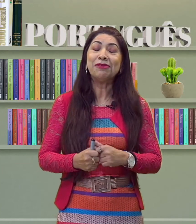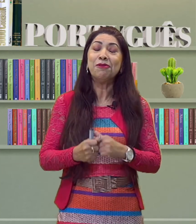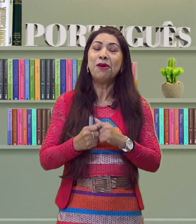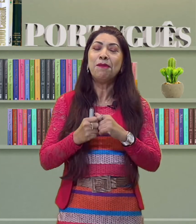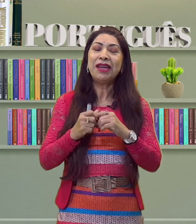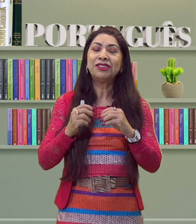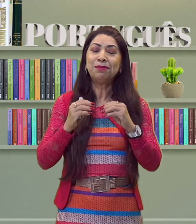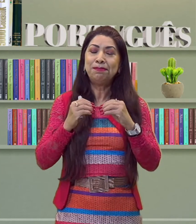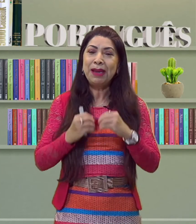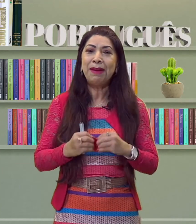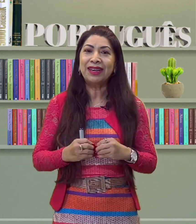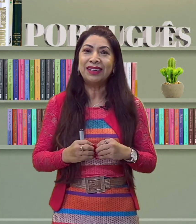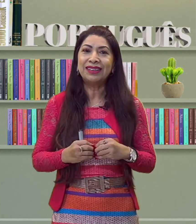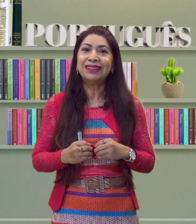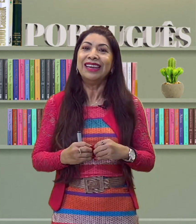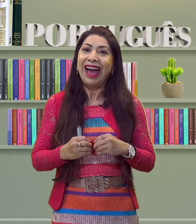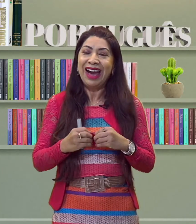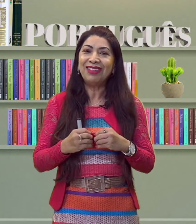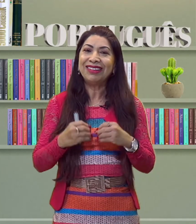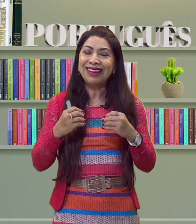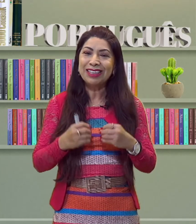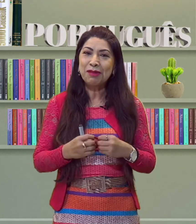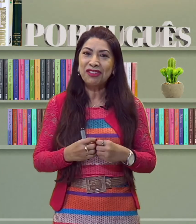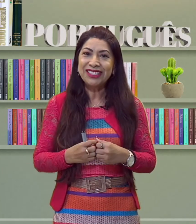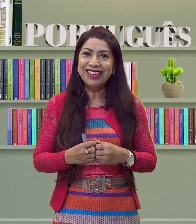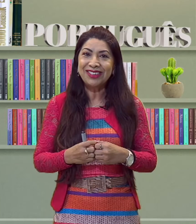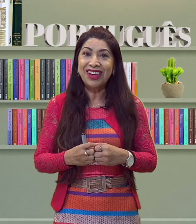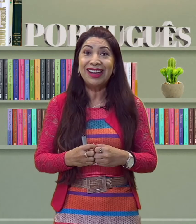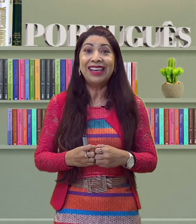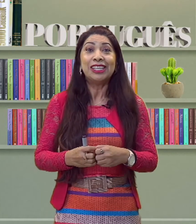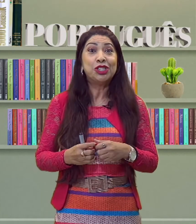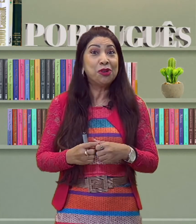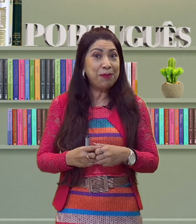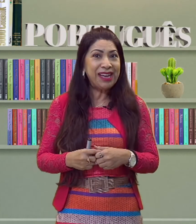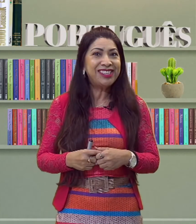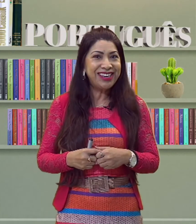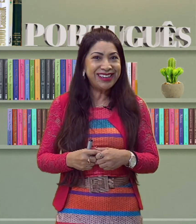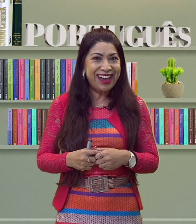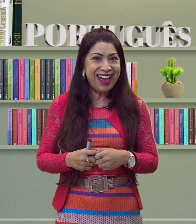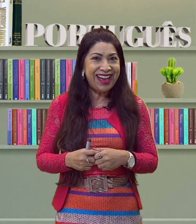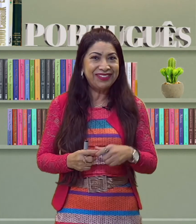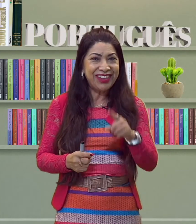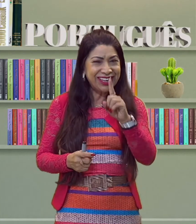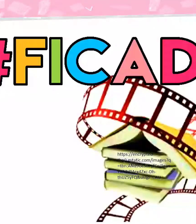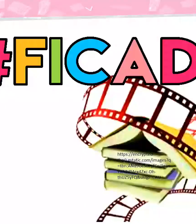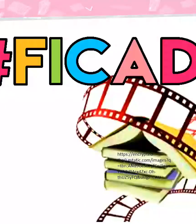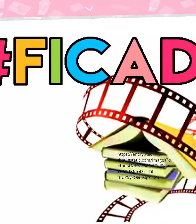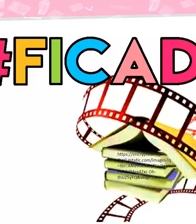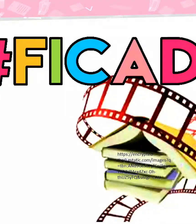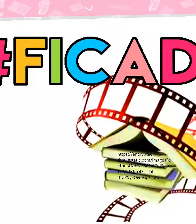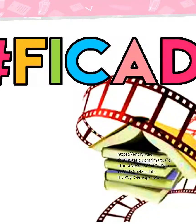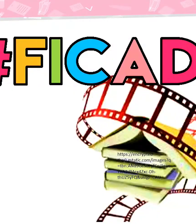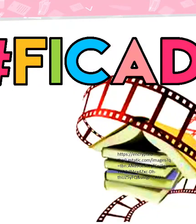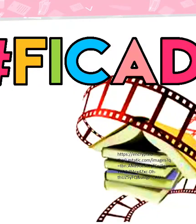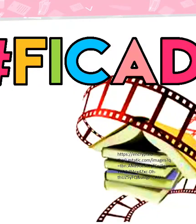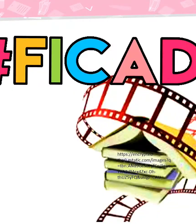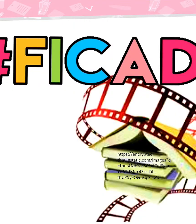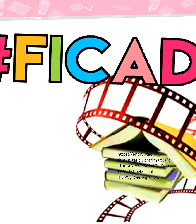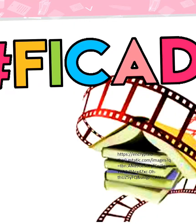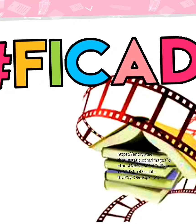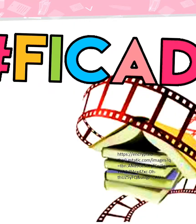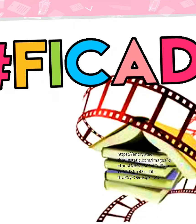nós temos um momento bem bacana. A aula traz para você agora super dica. Fica de olho aí, olha